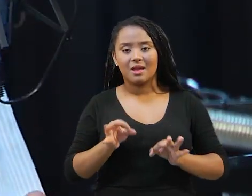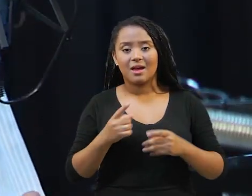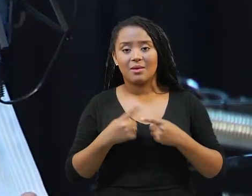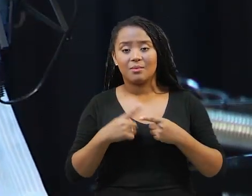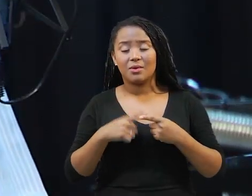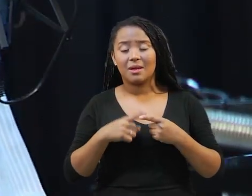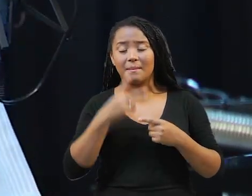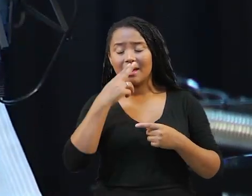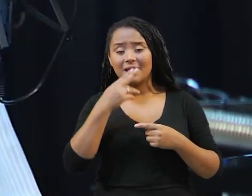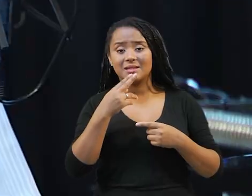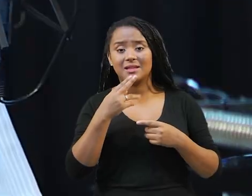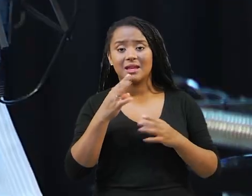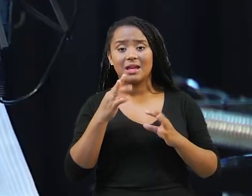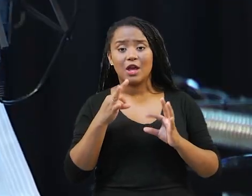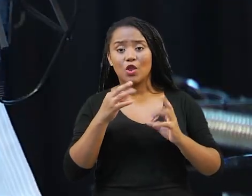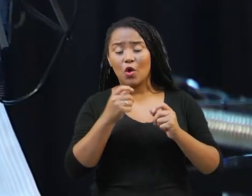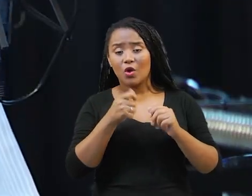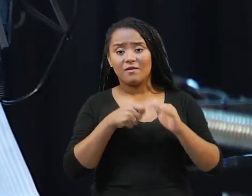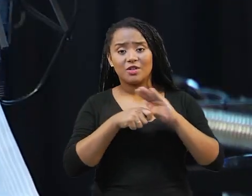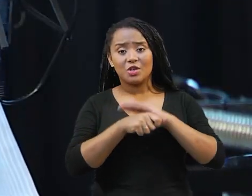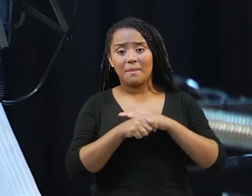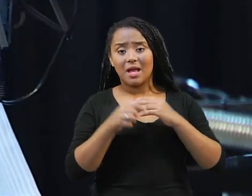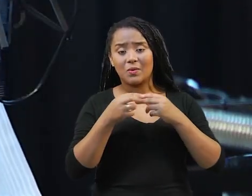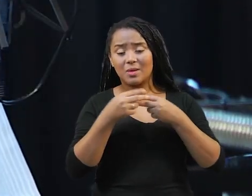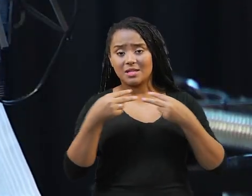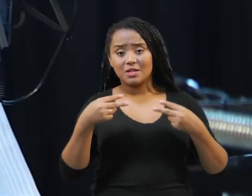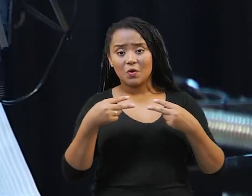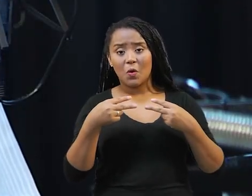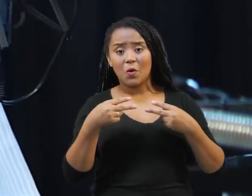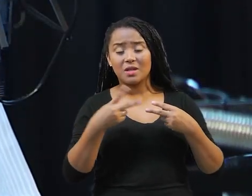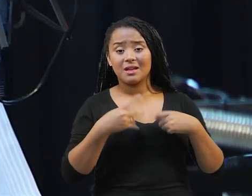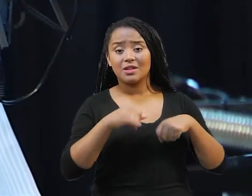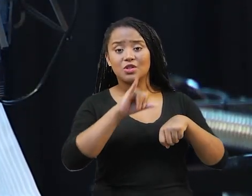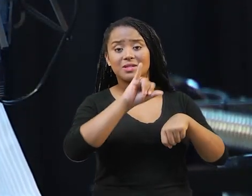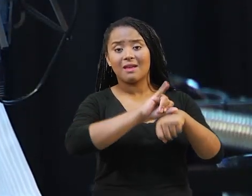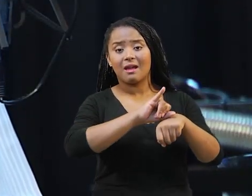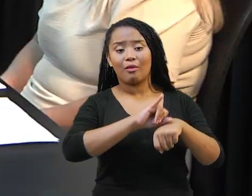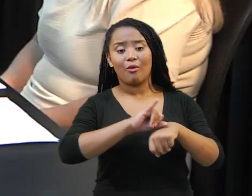que distribuísse melhor, porque acaba ficando tudo nos grandes centros. Né?